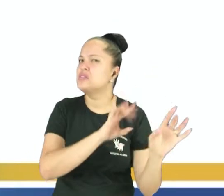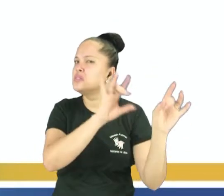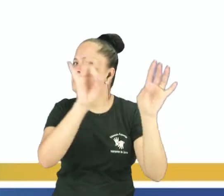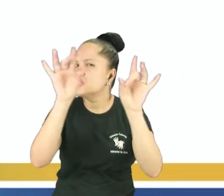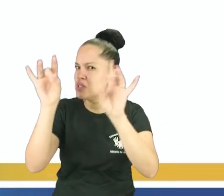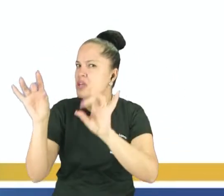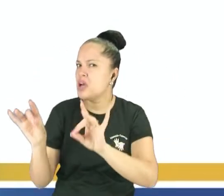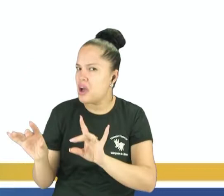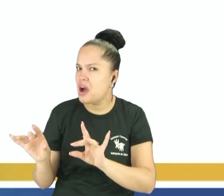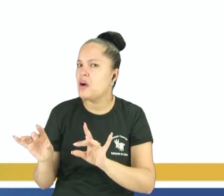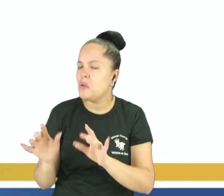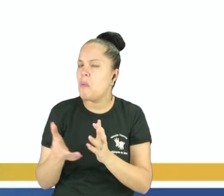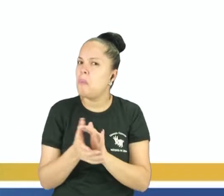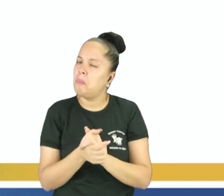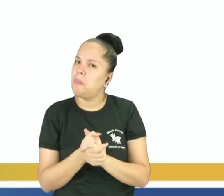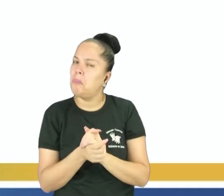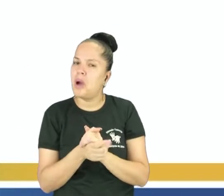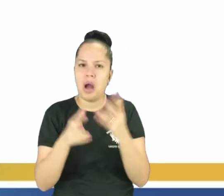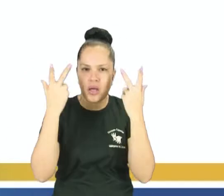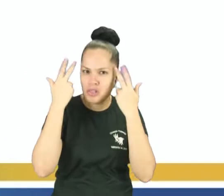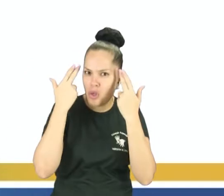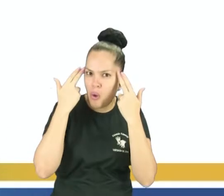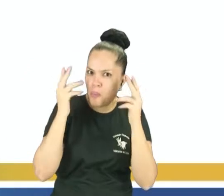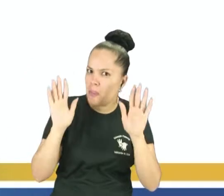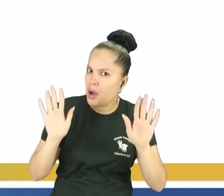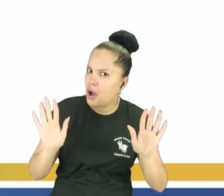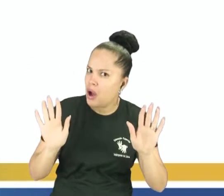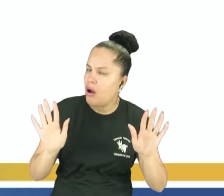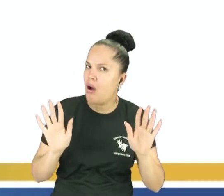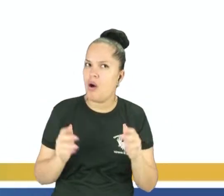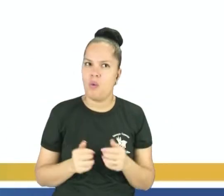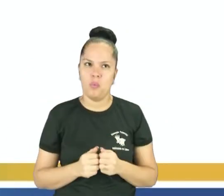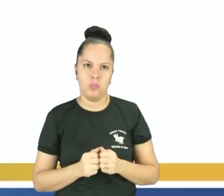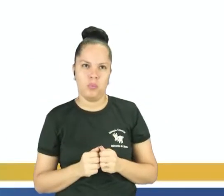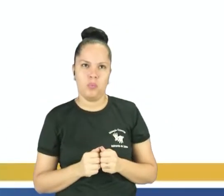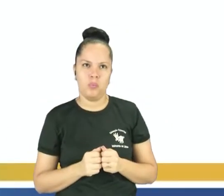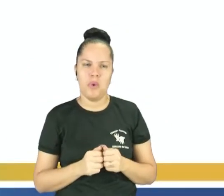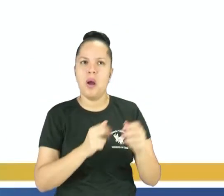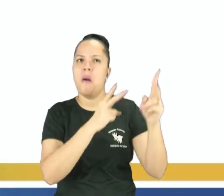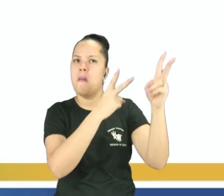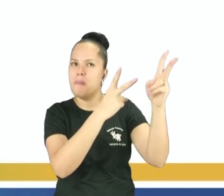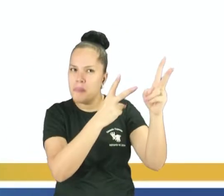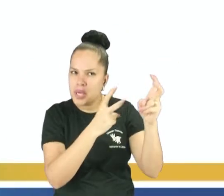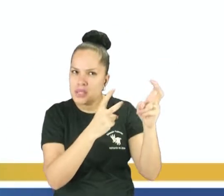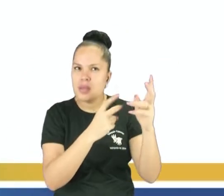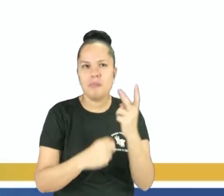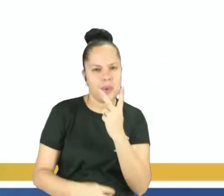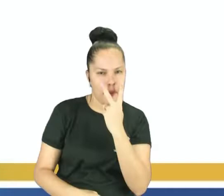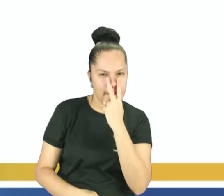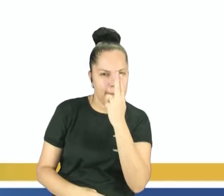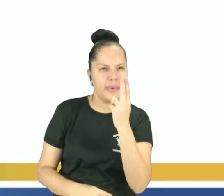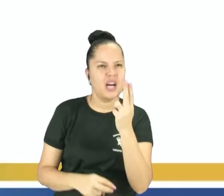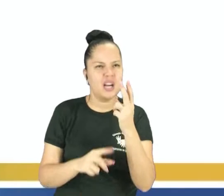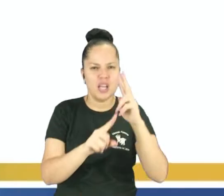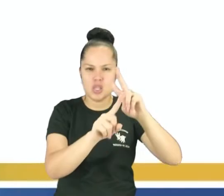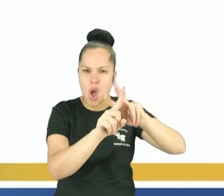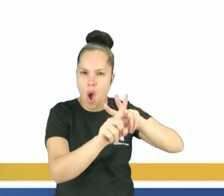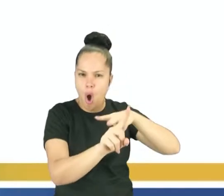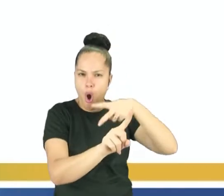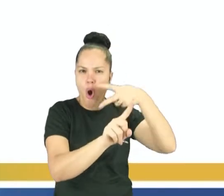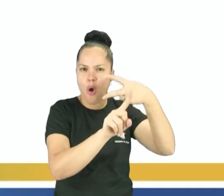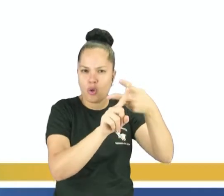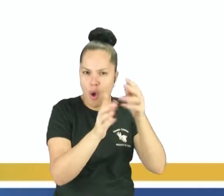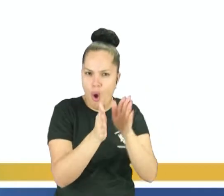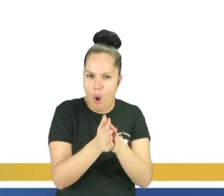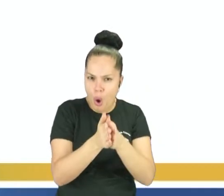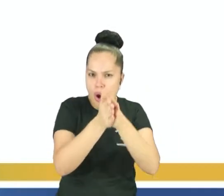que não é uma imagem normal, não é uma imagem comum. Você percebe que parece que eu dobrei, né,